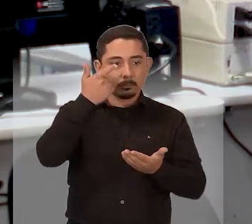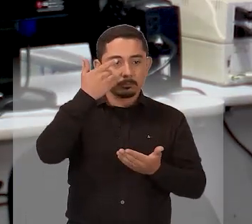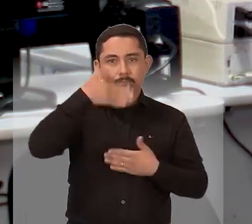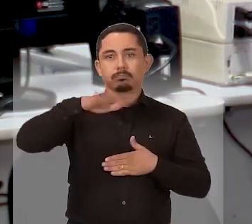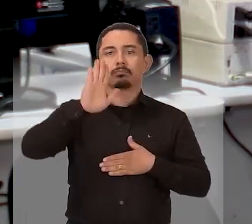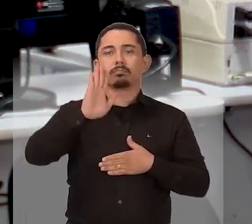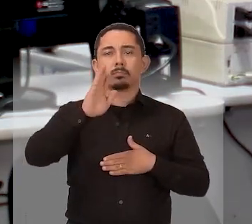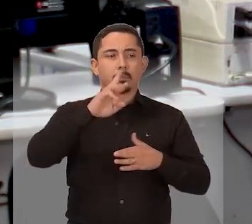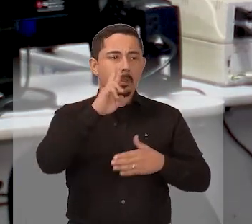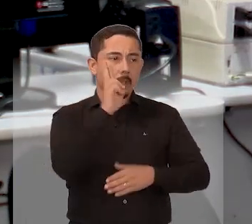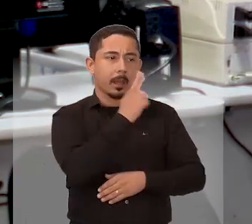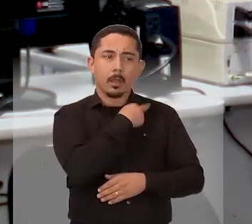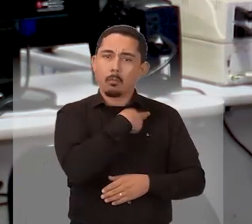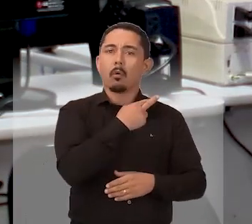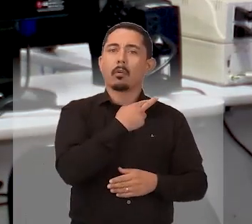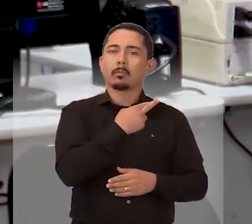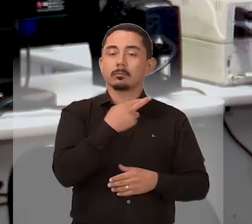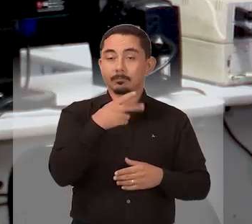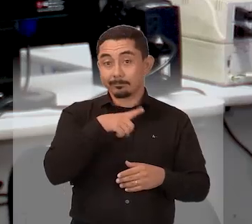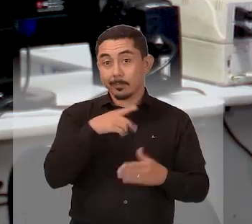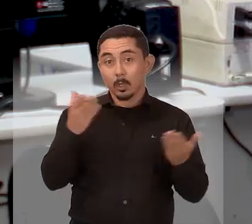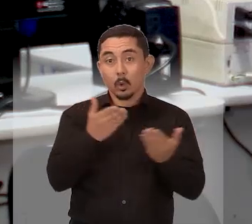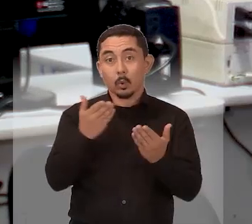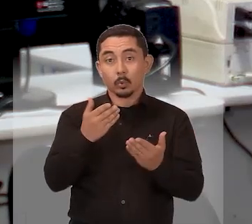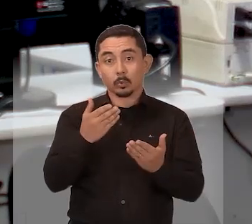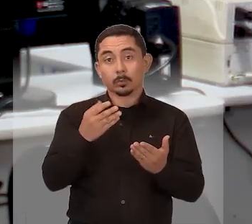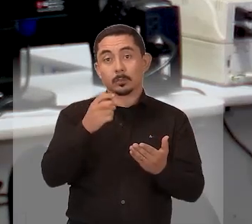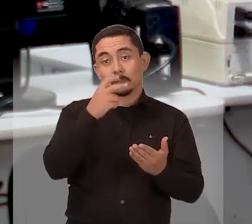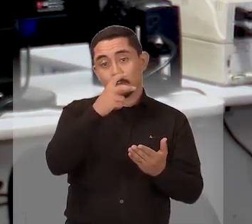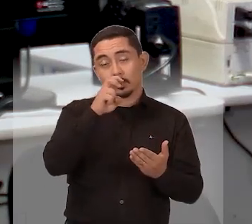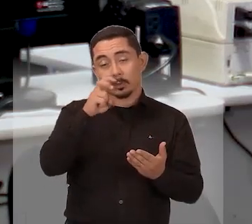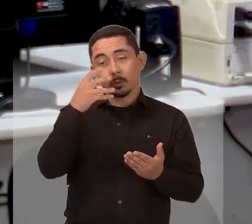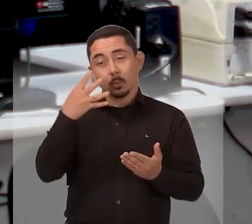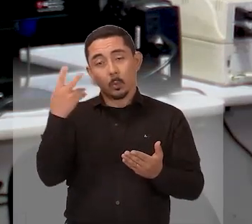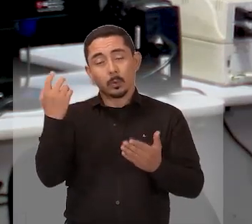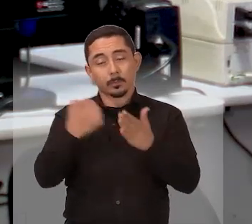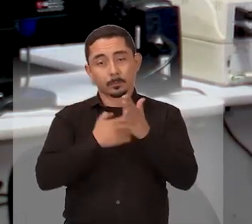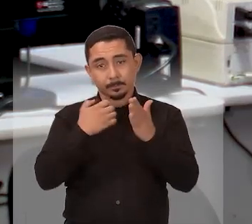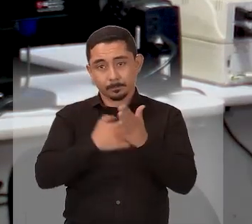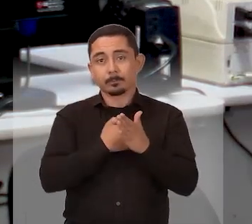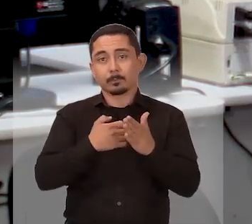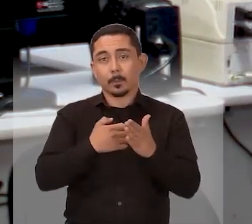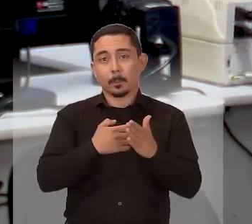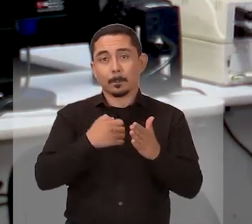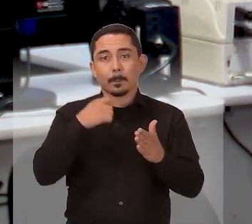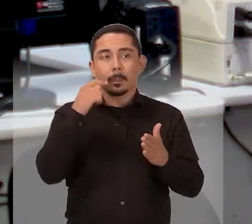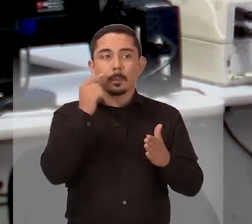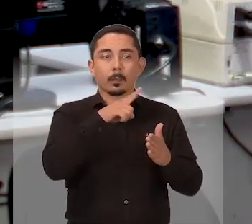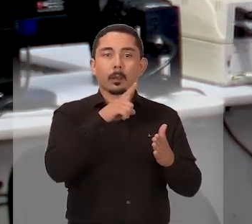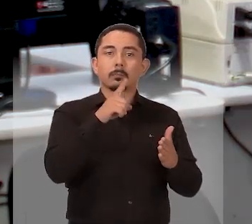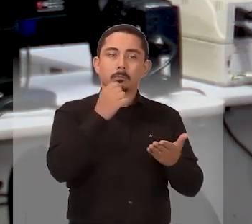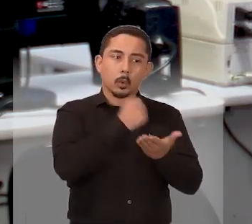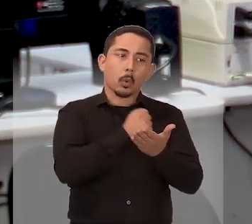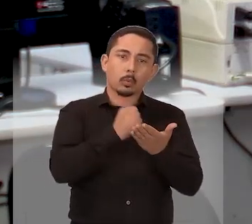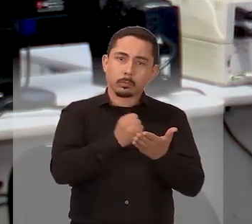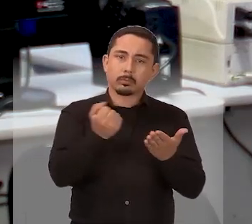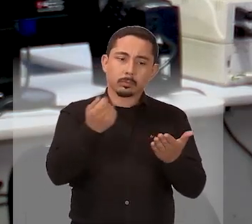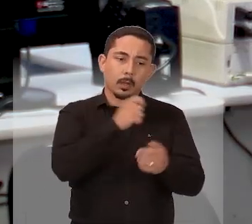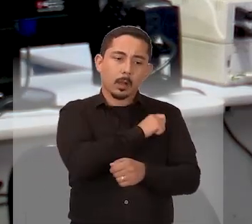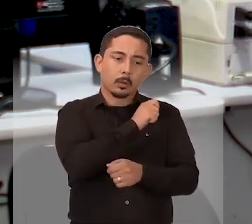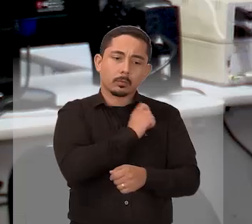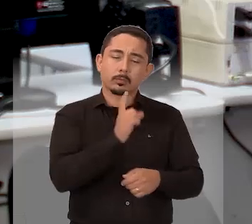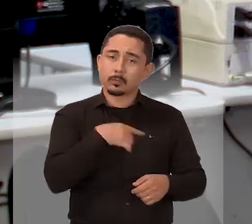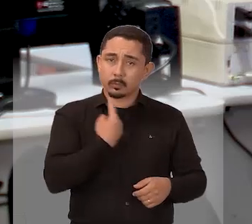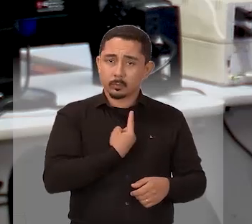compromisso, responsabilidade. Então, nós temos hoje 54 empresas listadas, né, que contrataram alunos